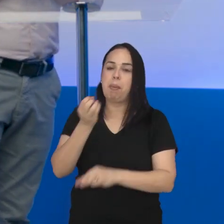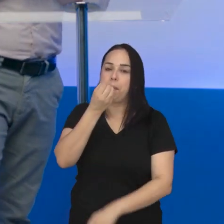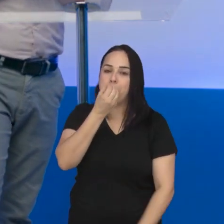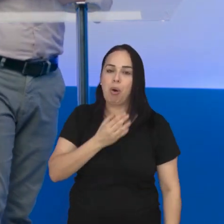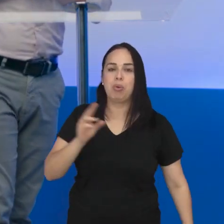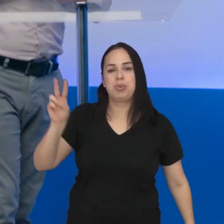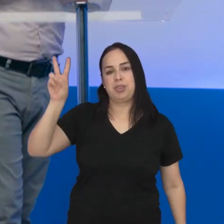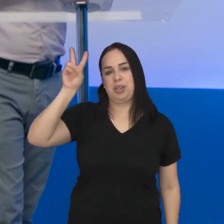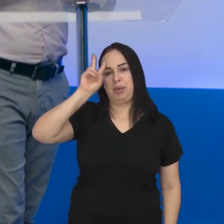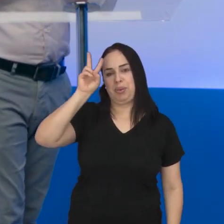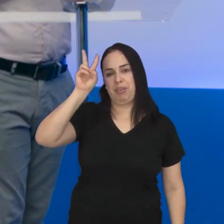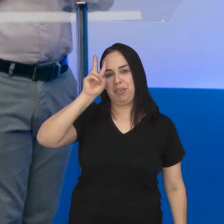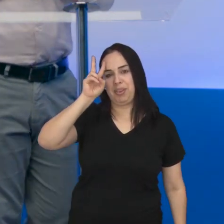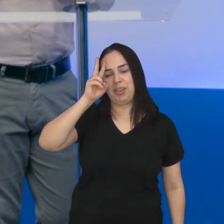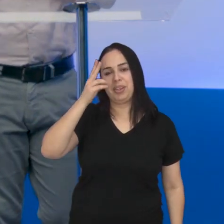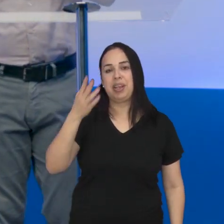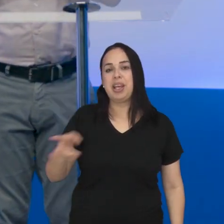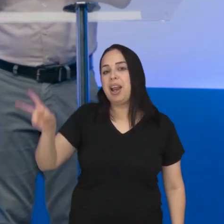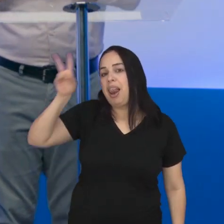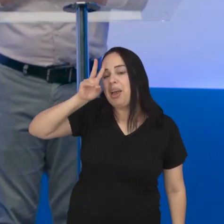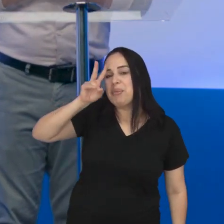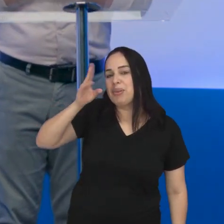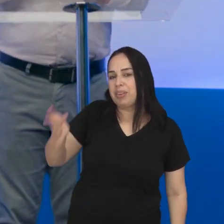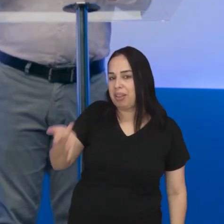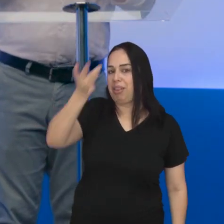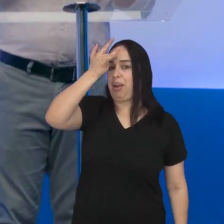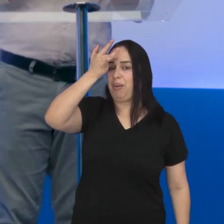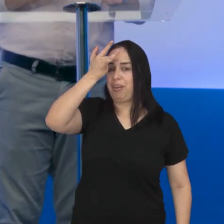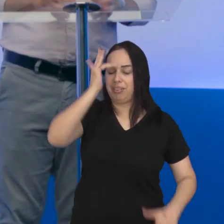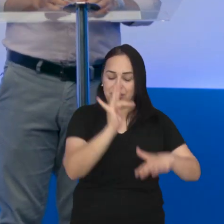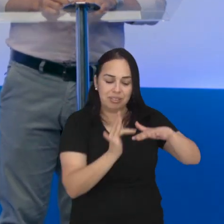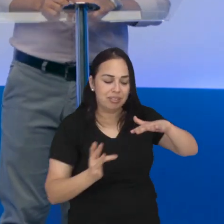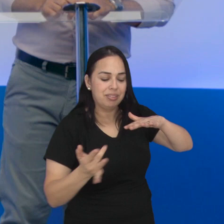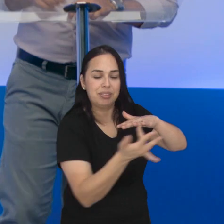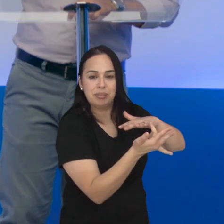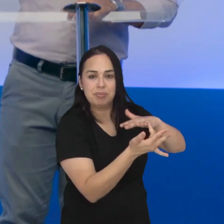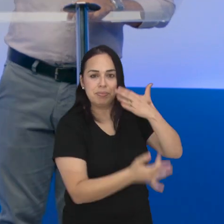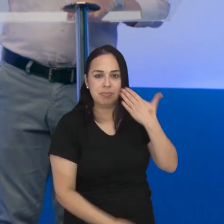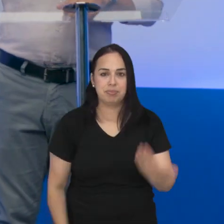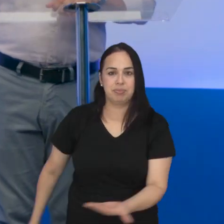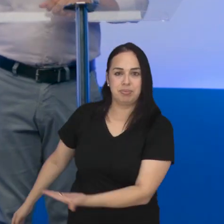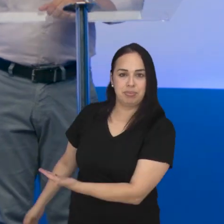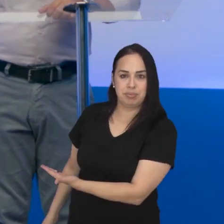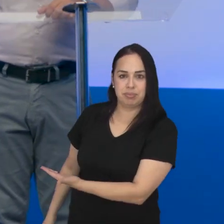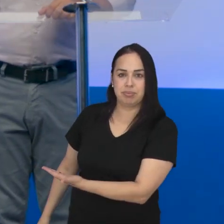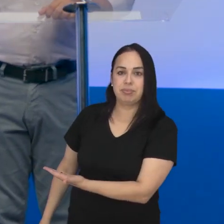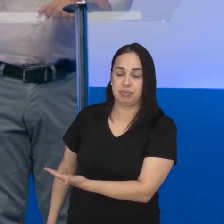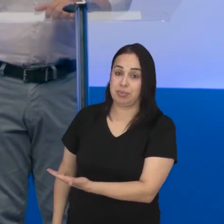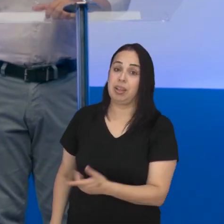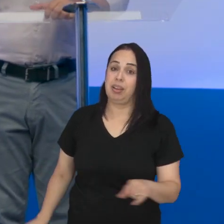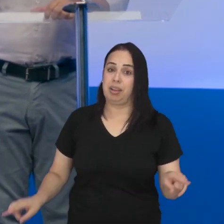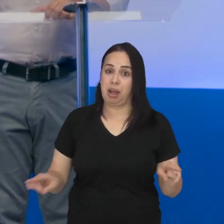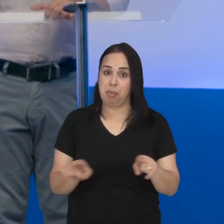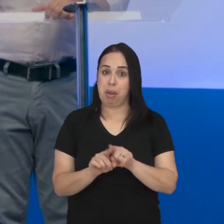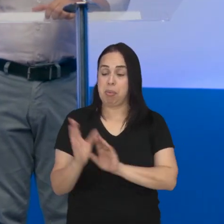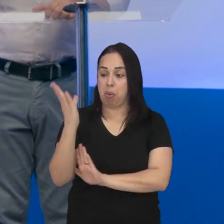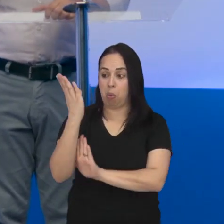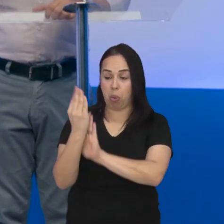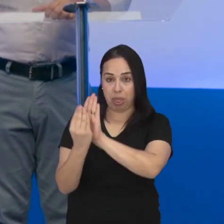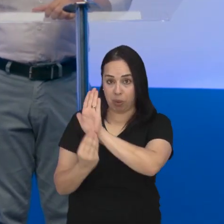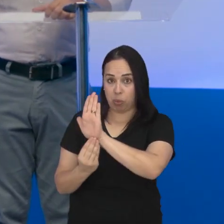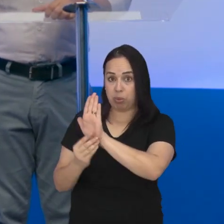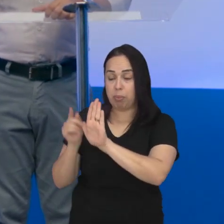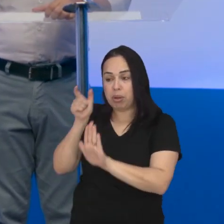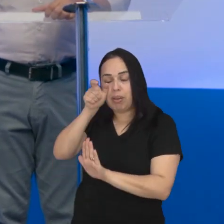desejo uma ótima segunda para todo mundo. Não esquece, hein, de acompanhar as nossas redes sociais que estão aqui na tela. Além de todo o nosso